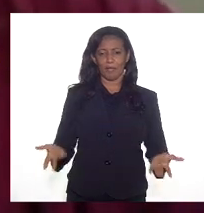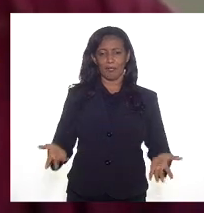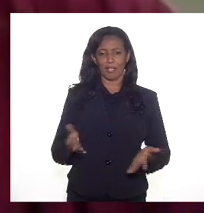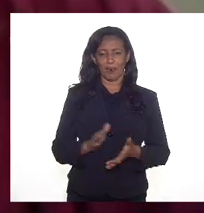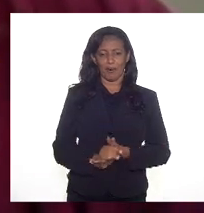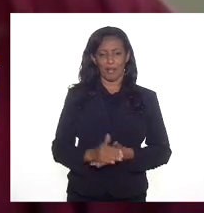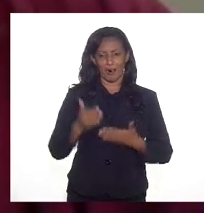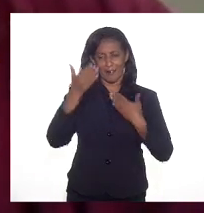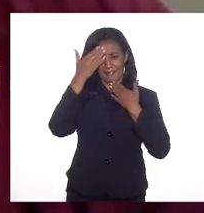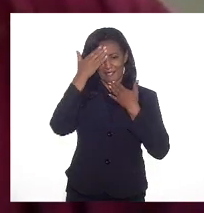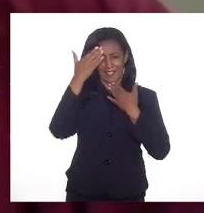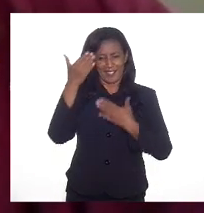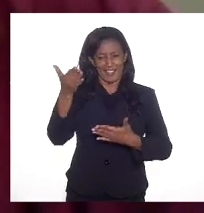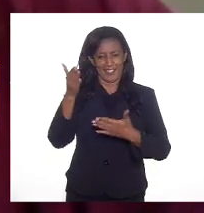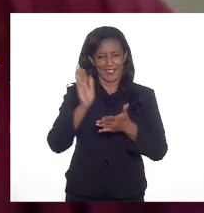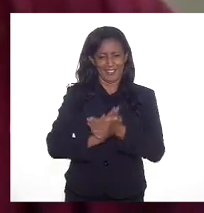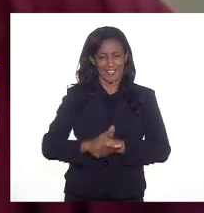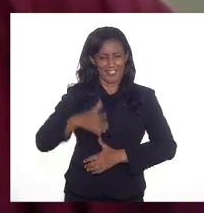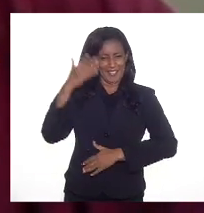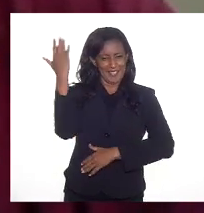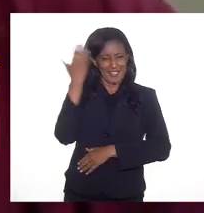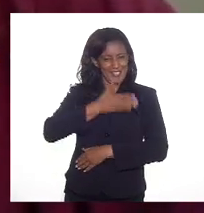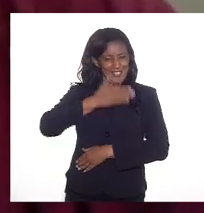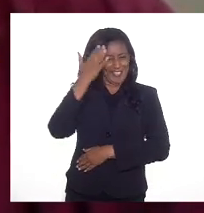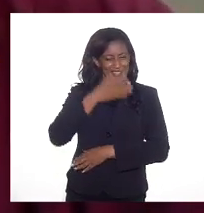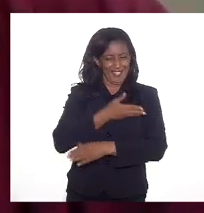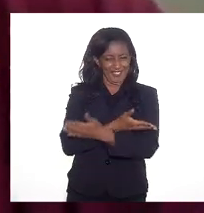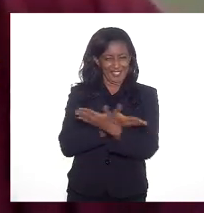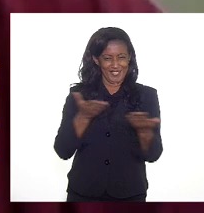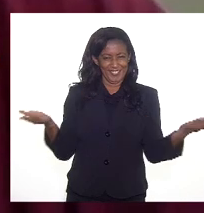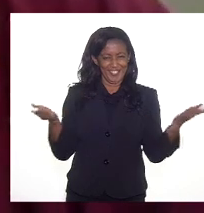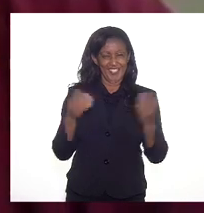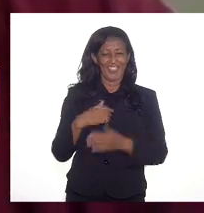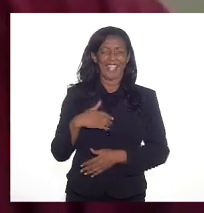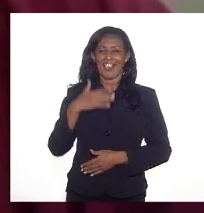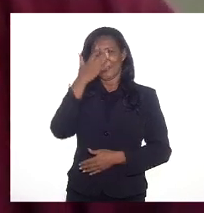final, agradecendo a presença de todas e todos e aqueles